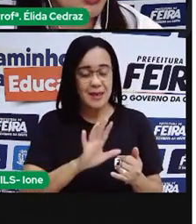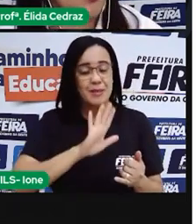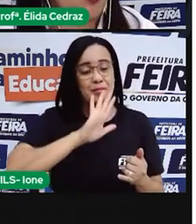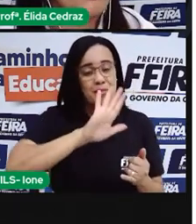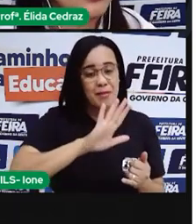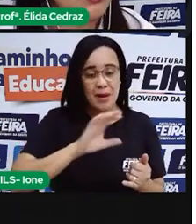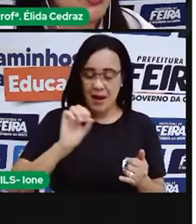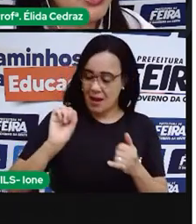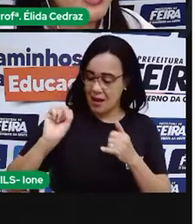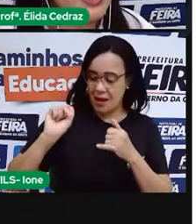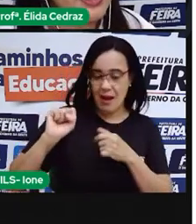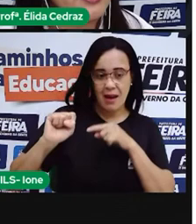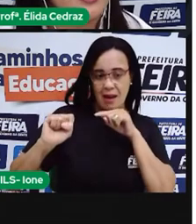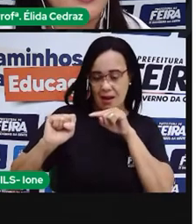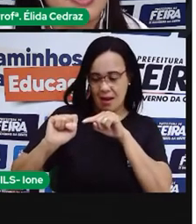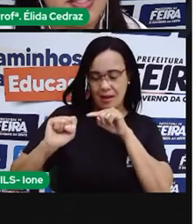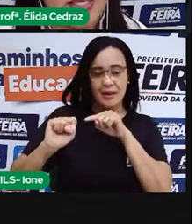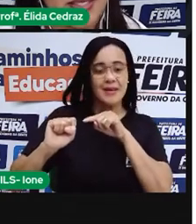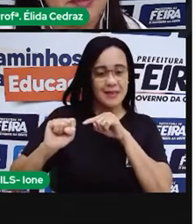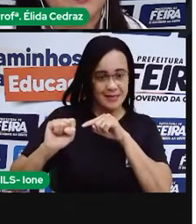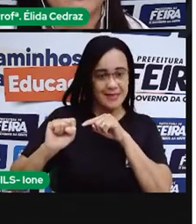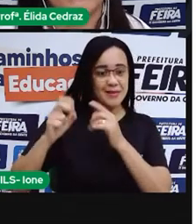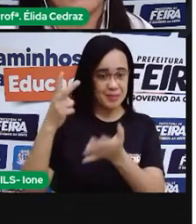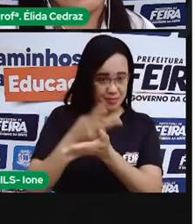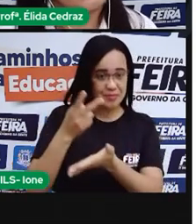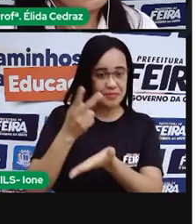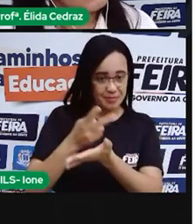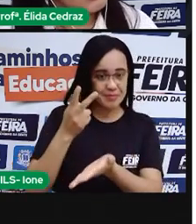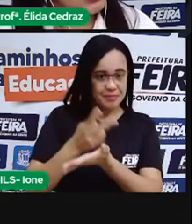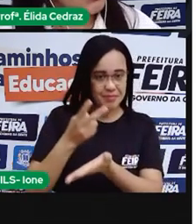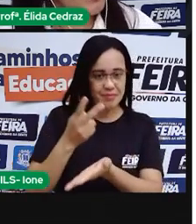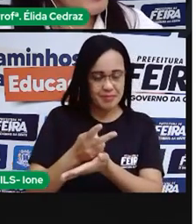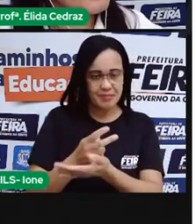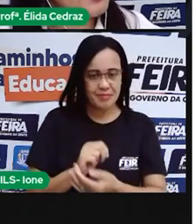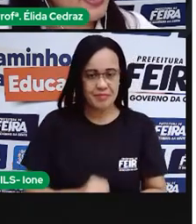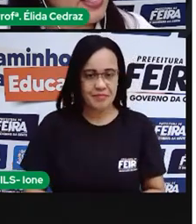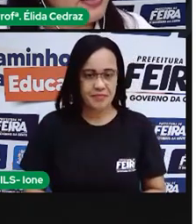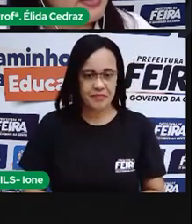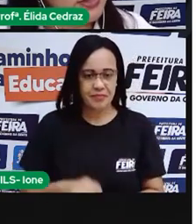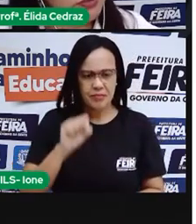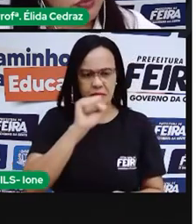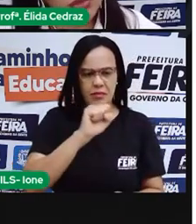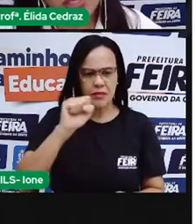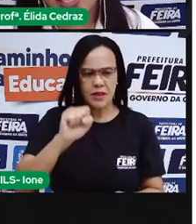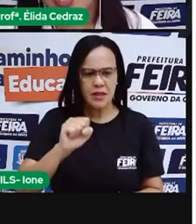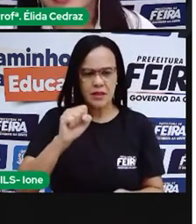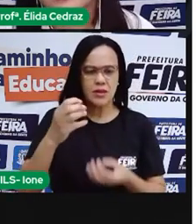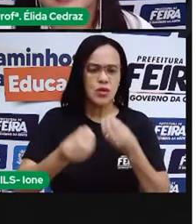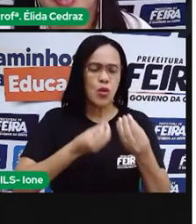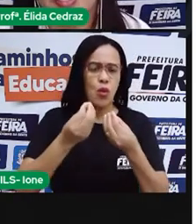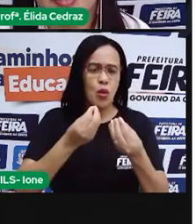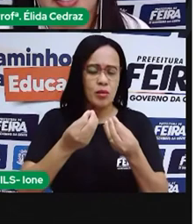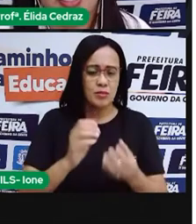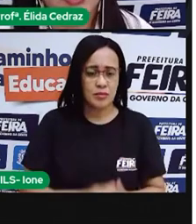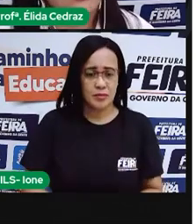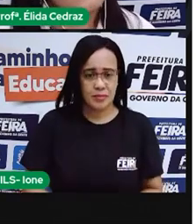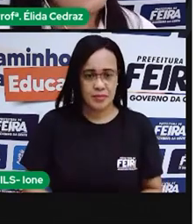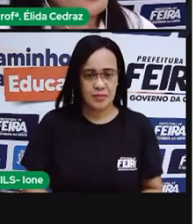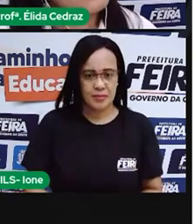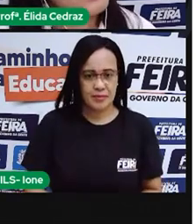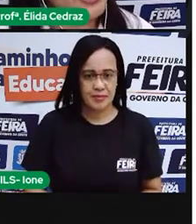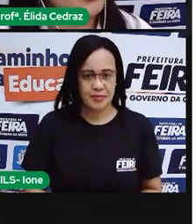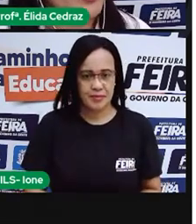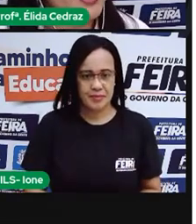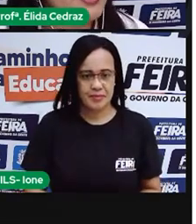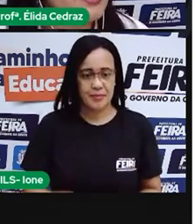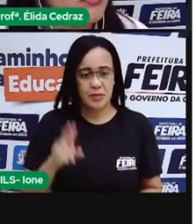pronunciamos como se fosse a letra Z. E o SS? SS